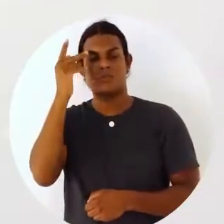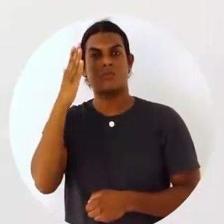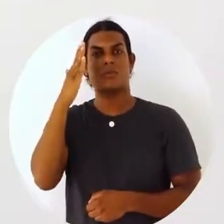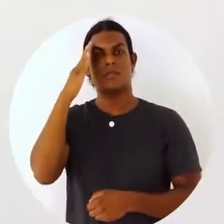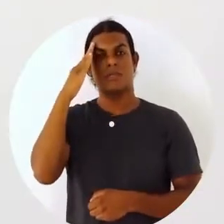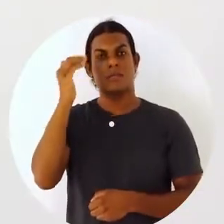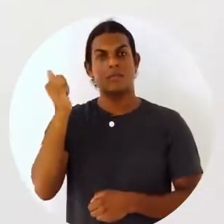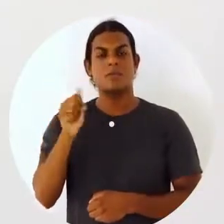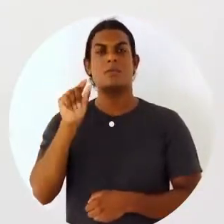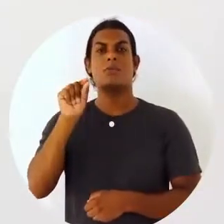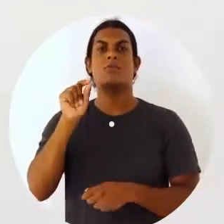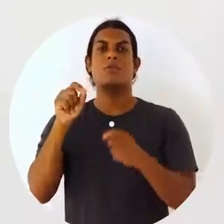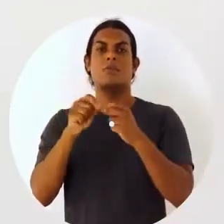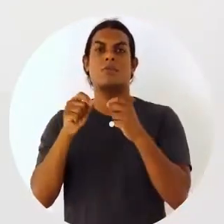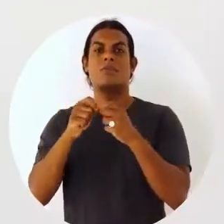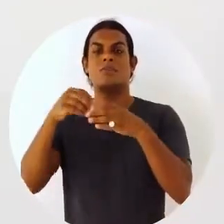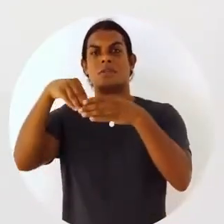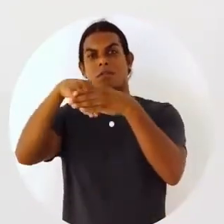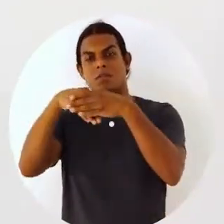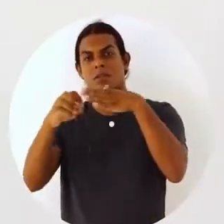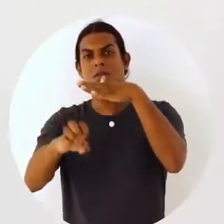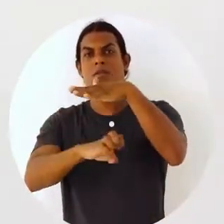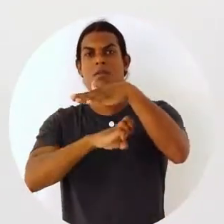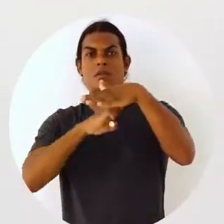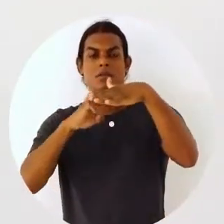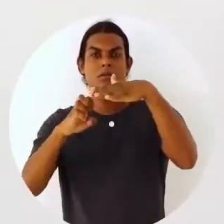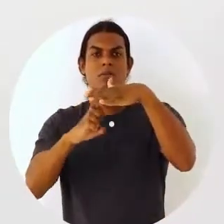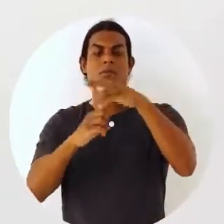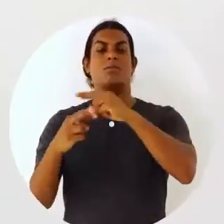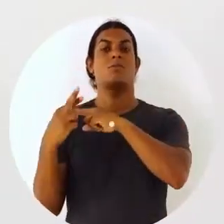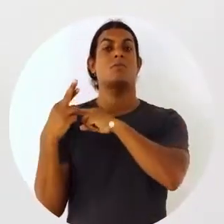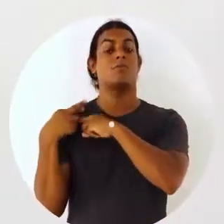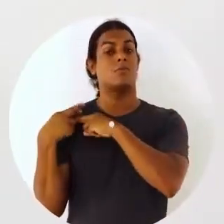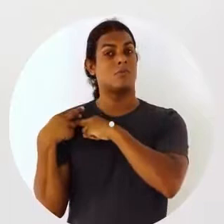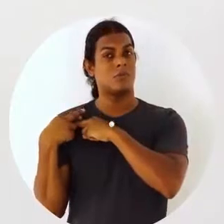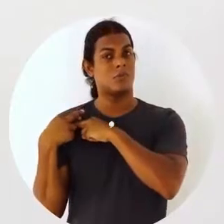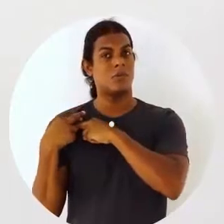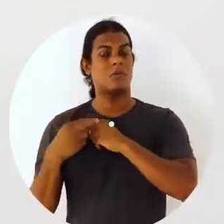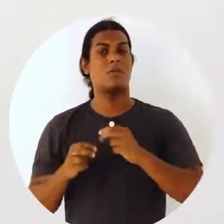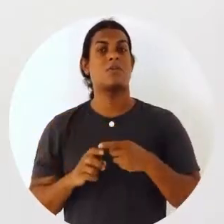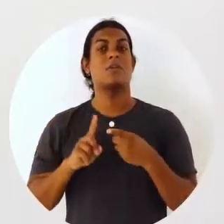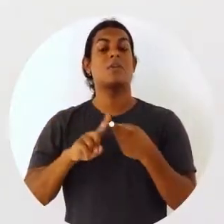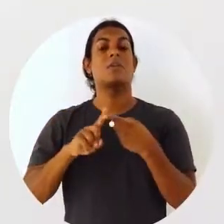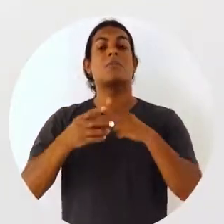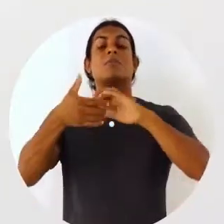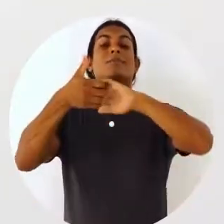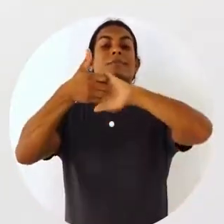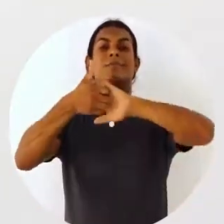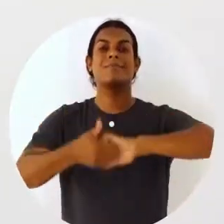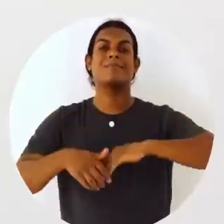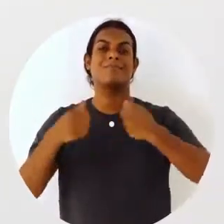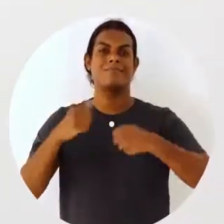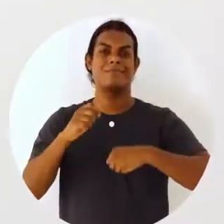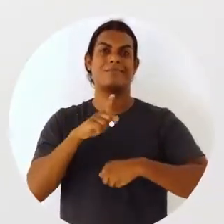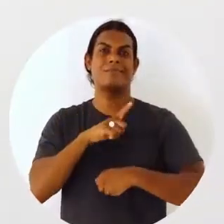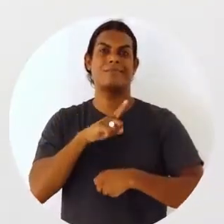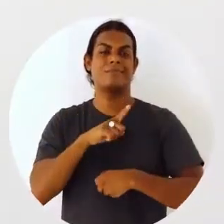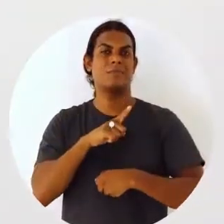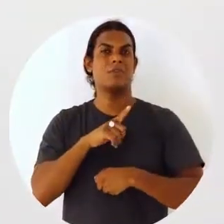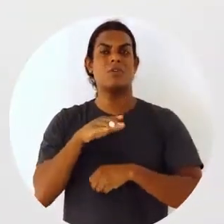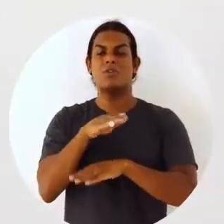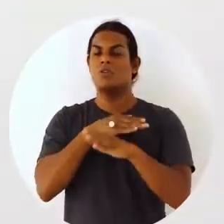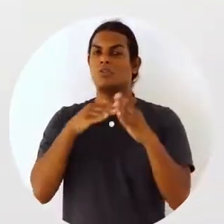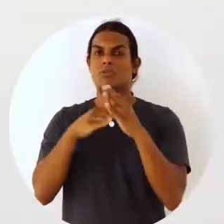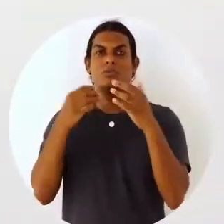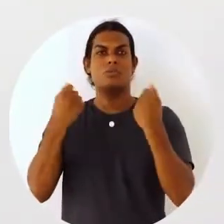na organização, quais competências que são requeridas para ele, quais habilidades ele tem que ter. Isso tudo tem que estar